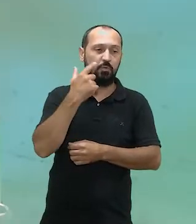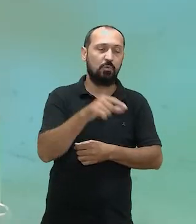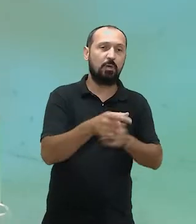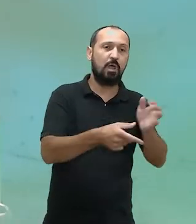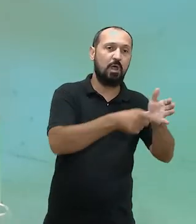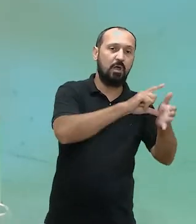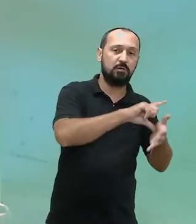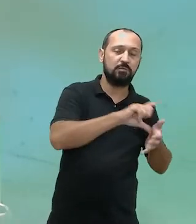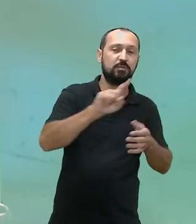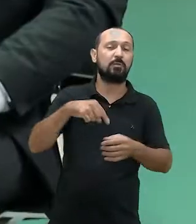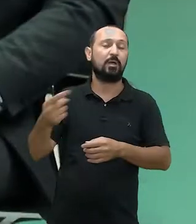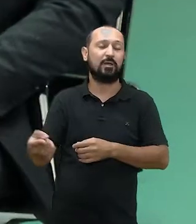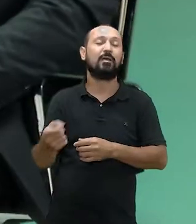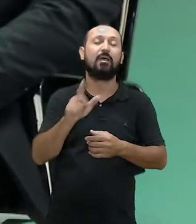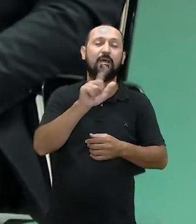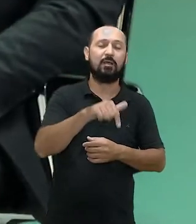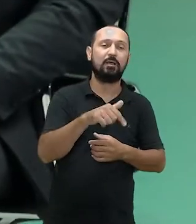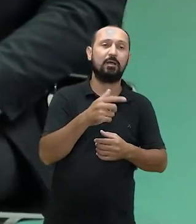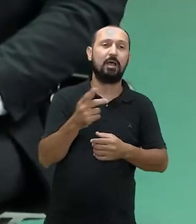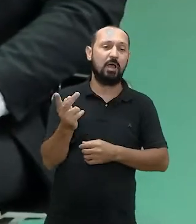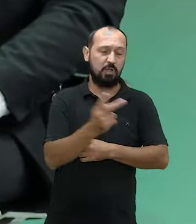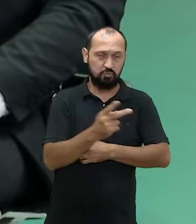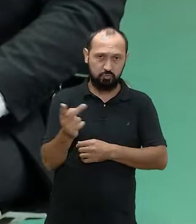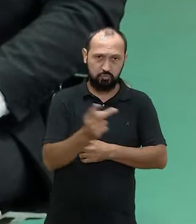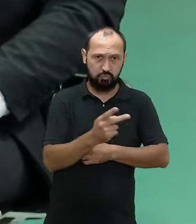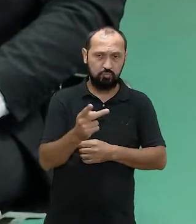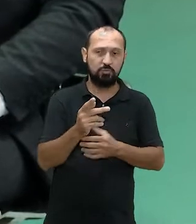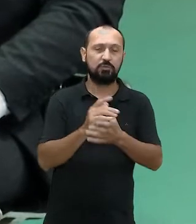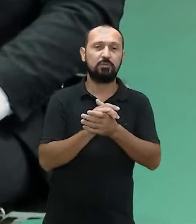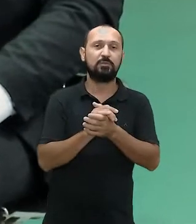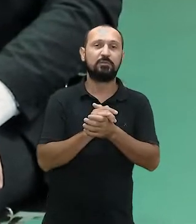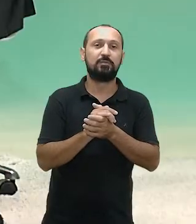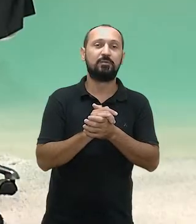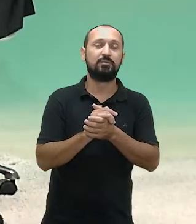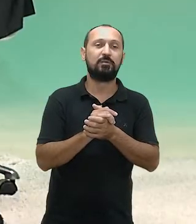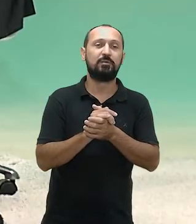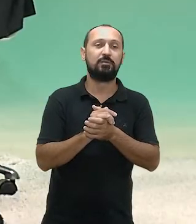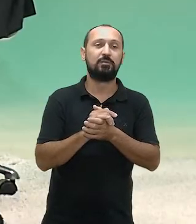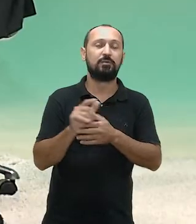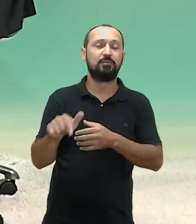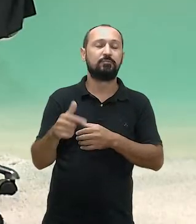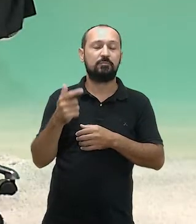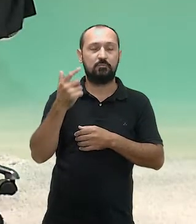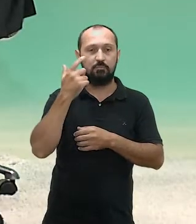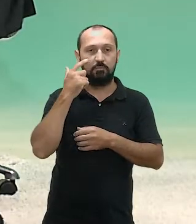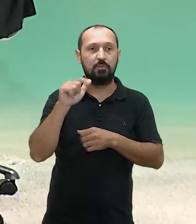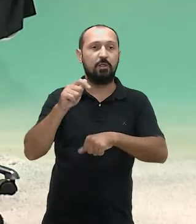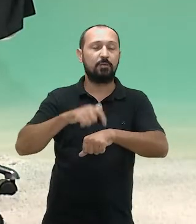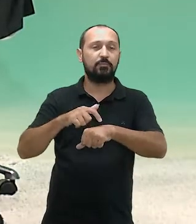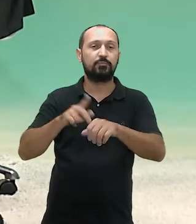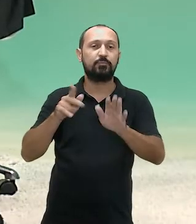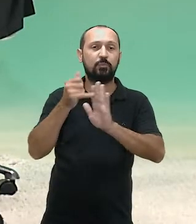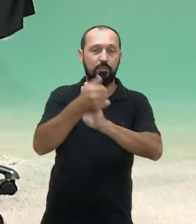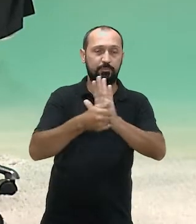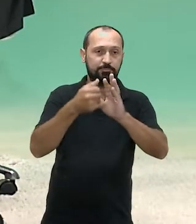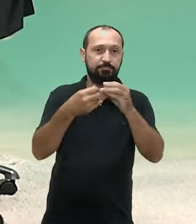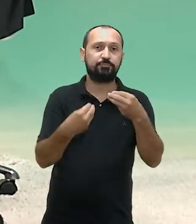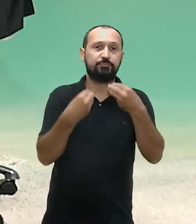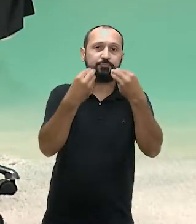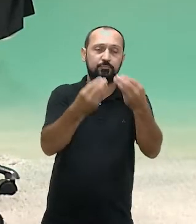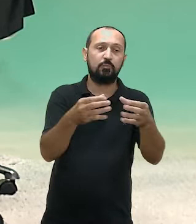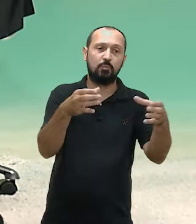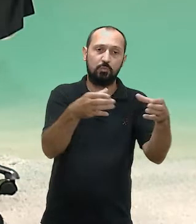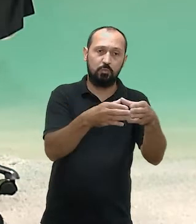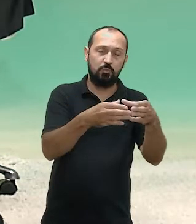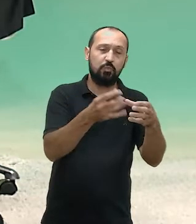LDO, outra para LOA. Exato. A CFO acaba passando, quando o projeto é encaminhado, passa pela Comissão